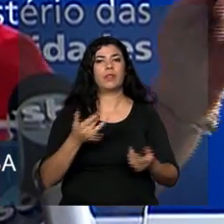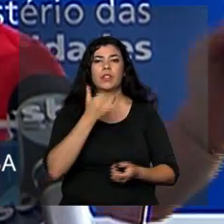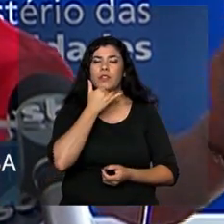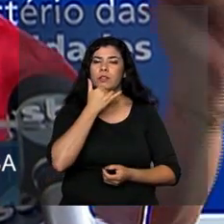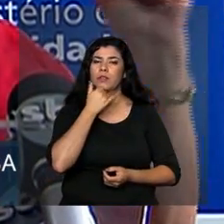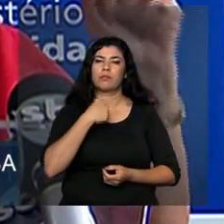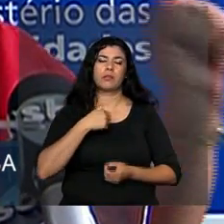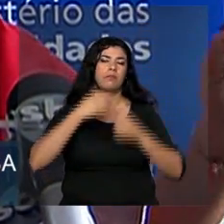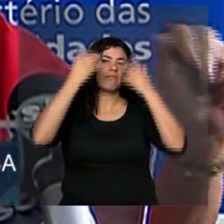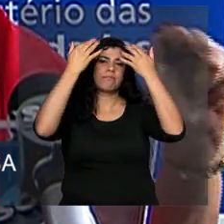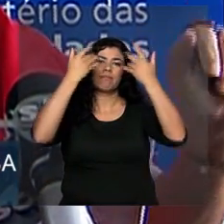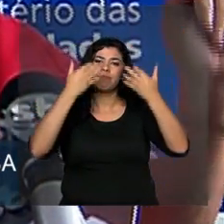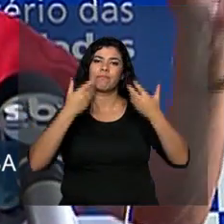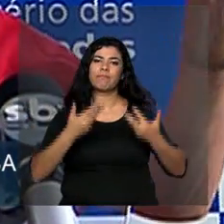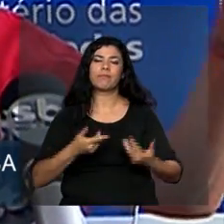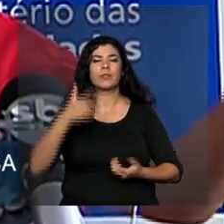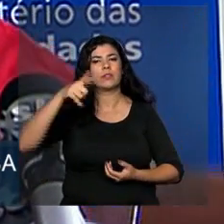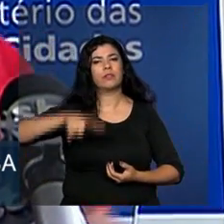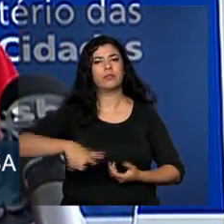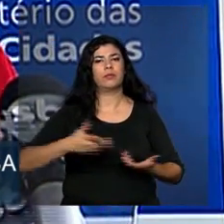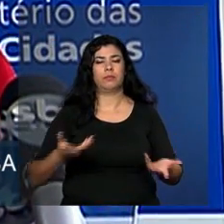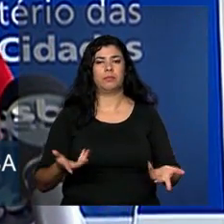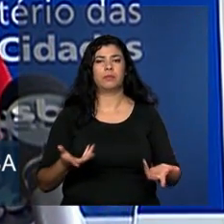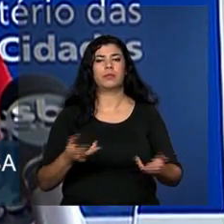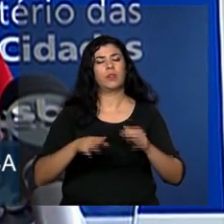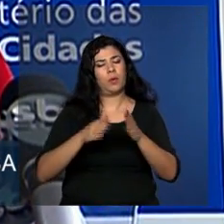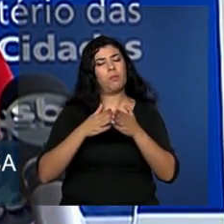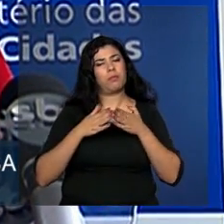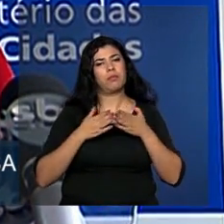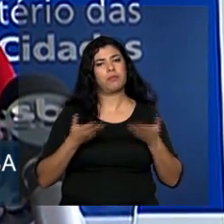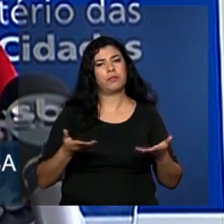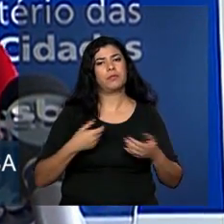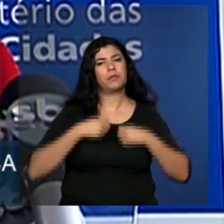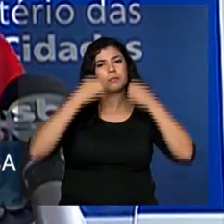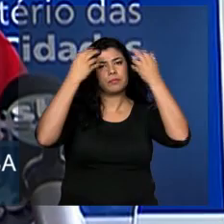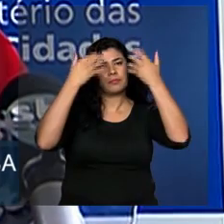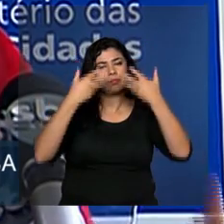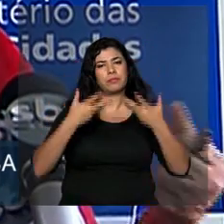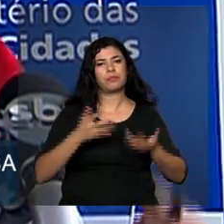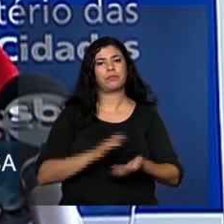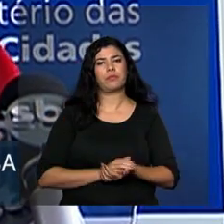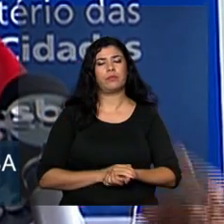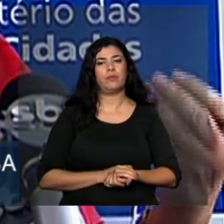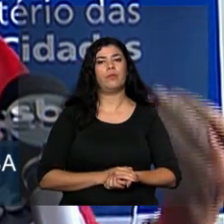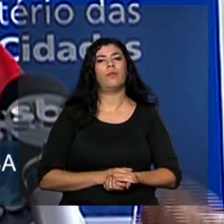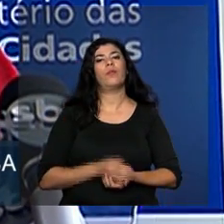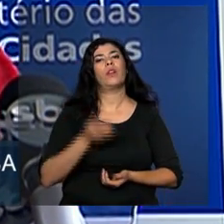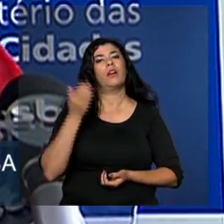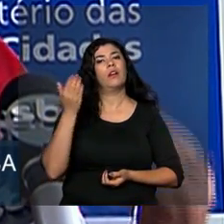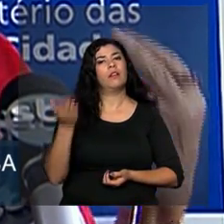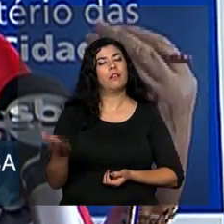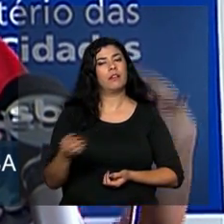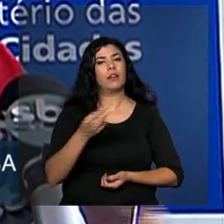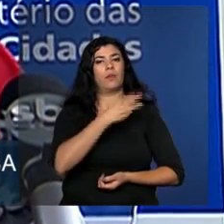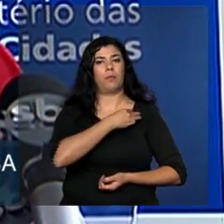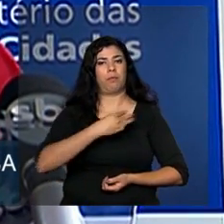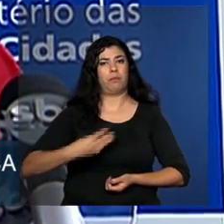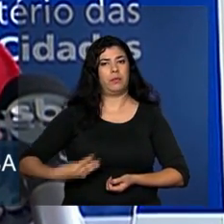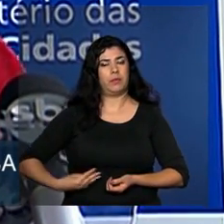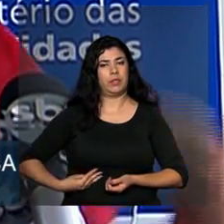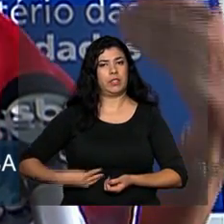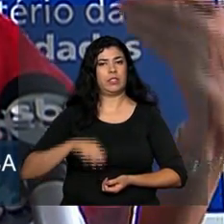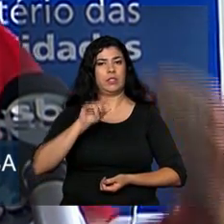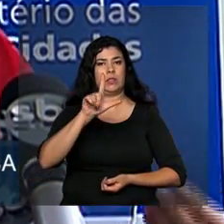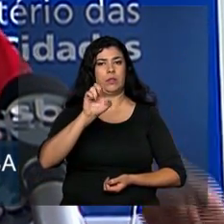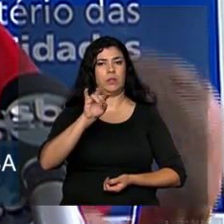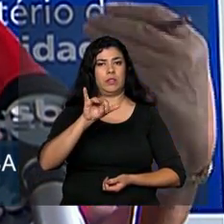vou entrar nisso outra vez. Por favor. Ele faz a discussão, o ministro